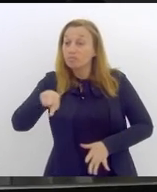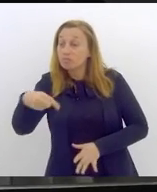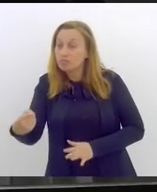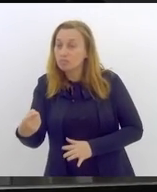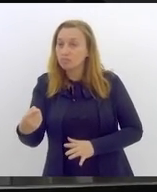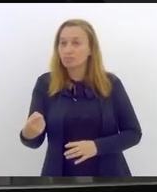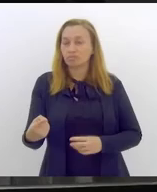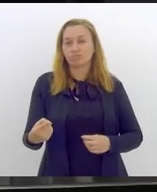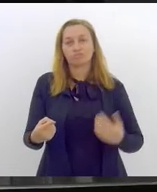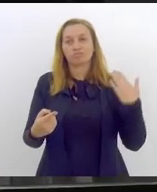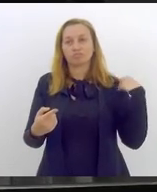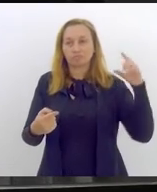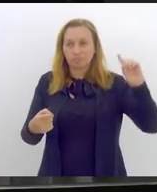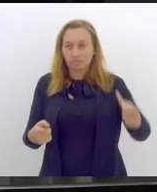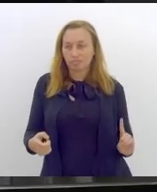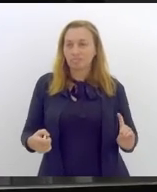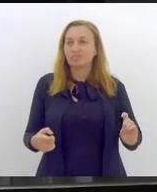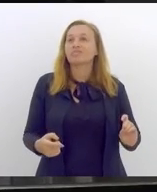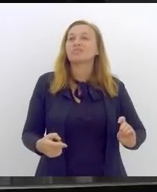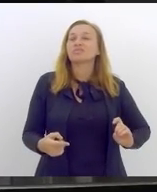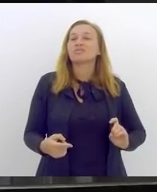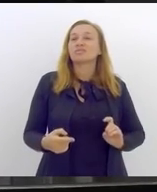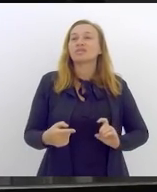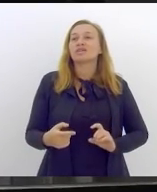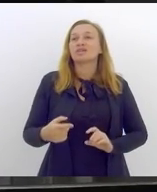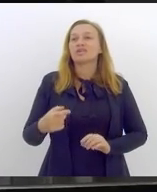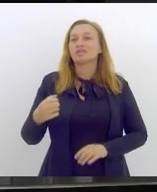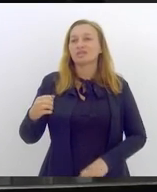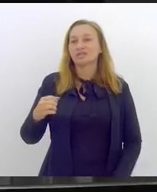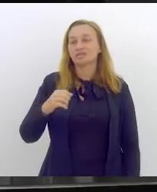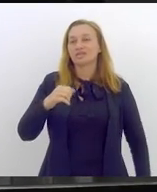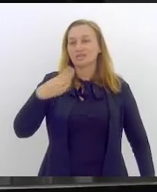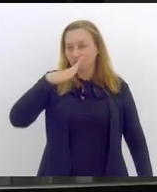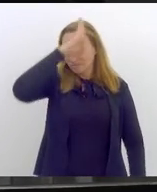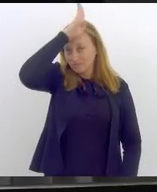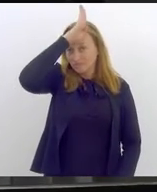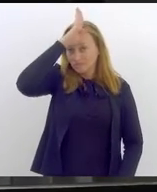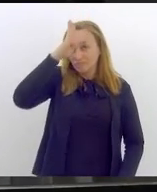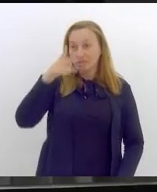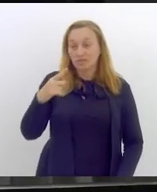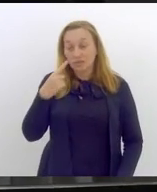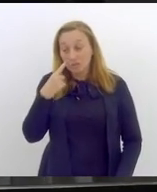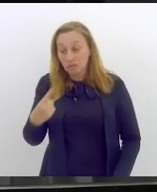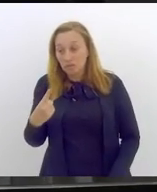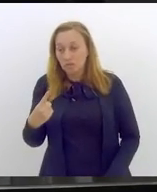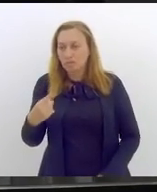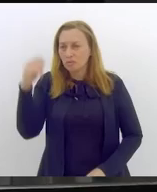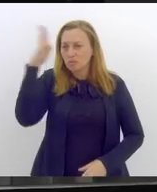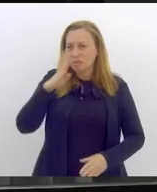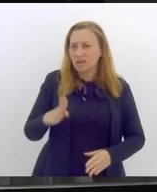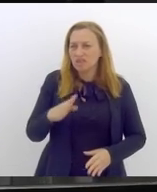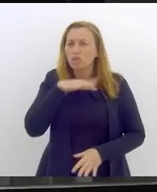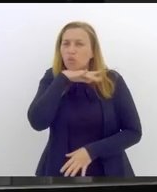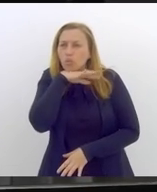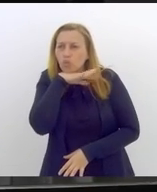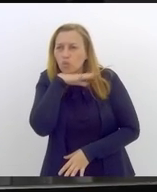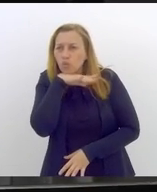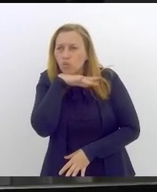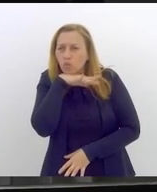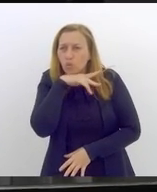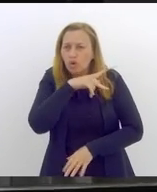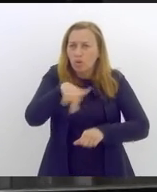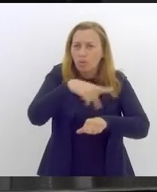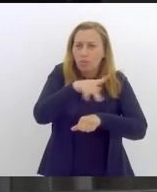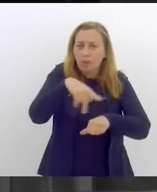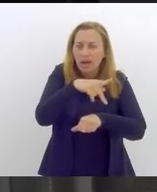Jair Messias bolsonaro que pegou o Brasil em frangalhos desacreditado um país que tinha